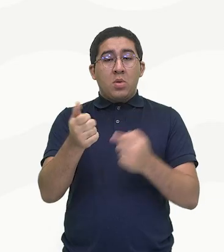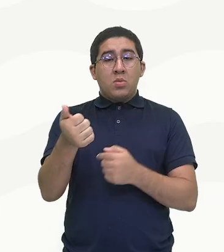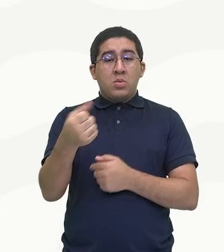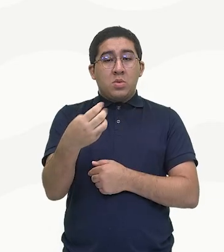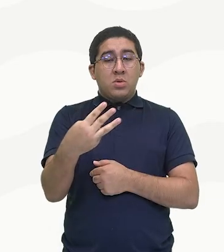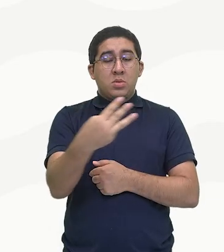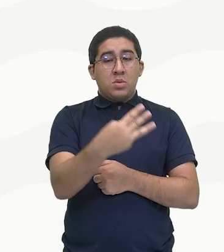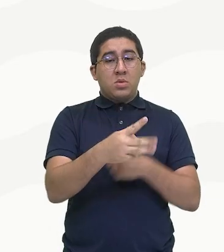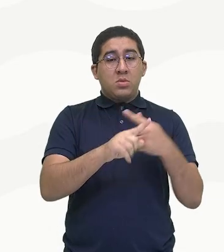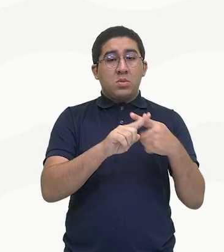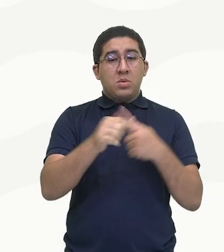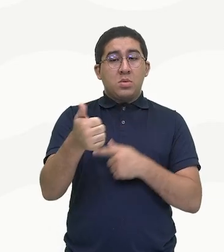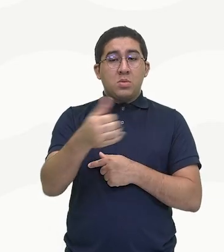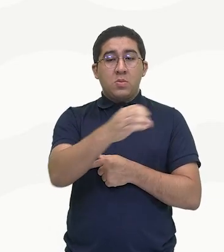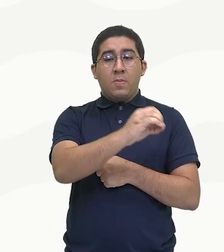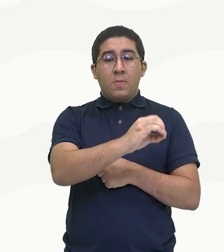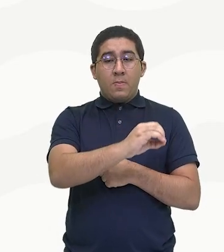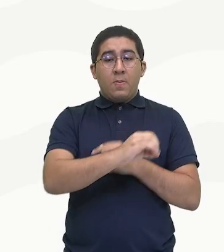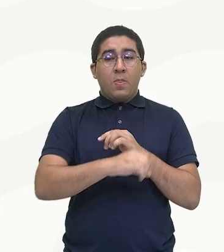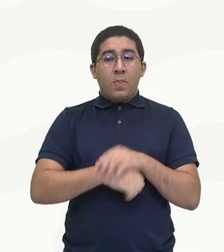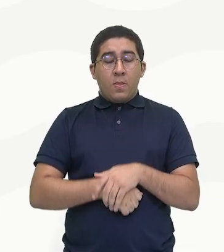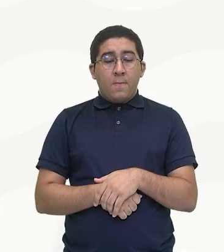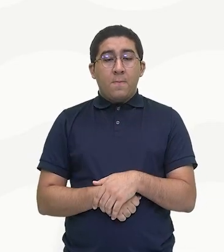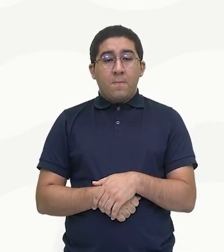a 133 vezes 100.